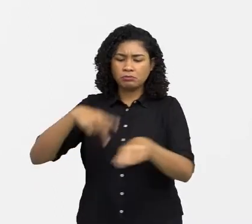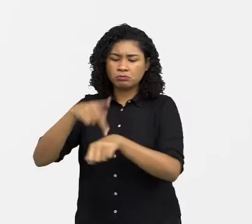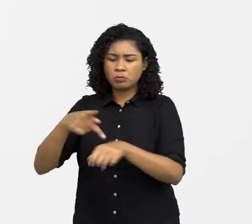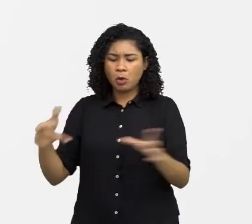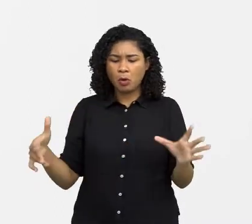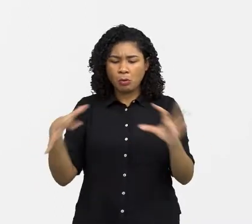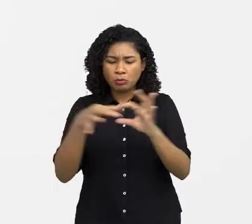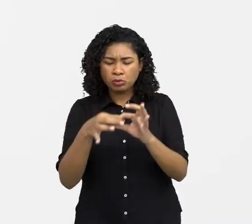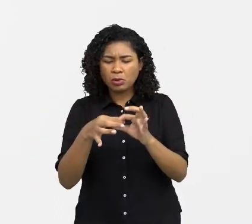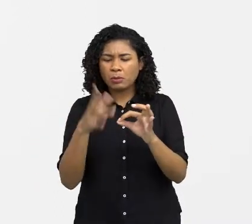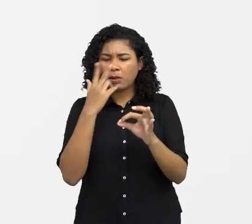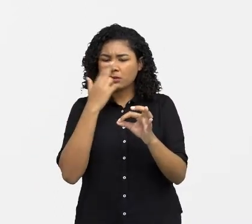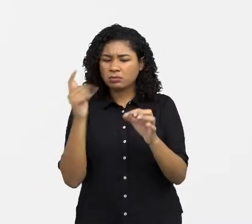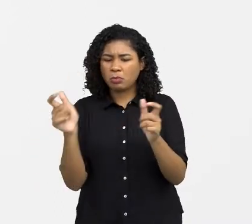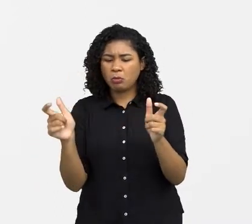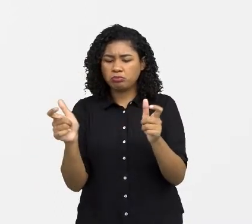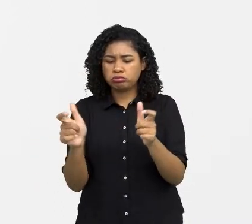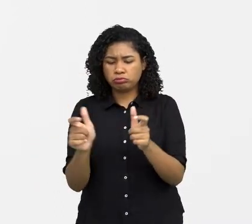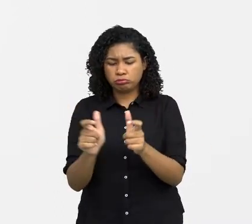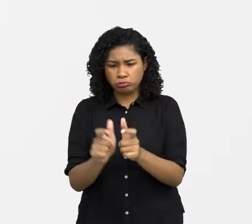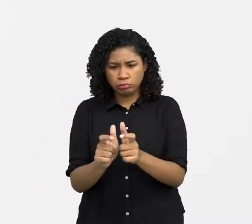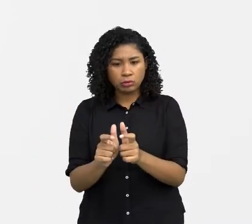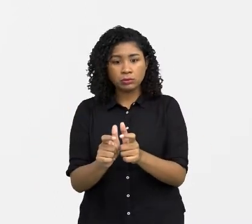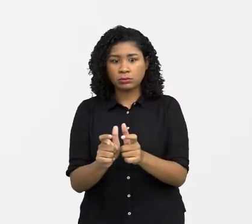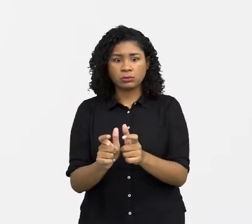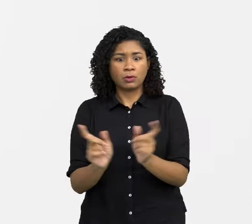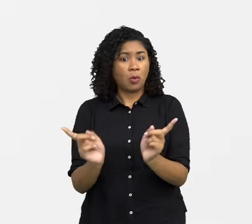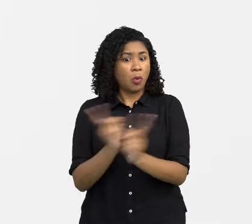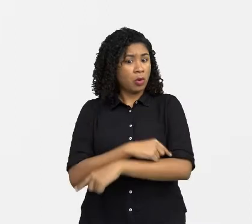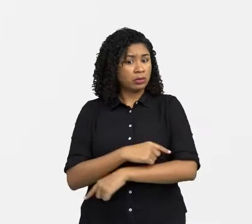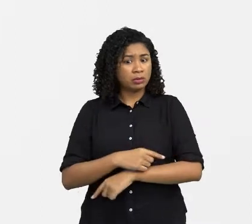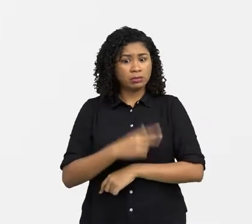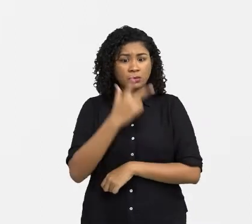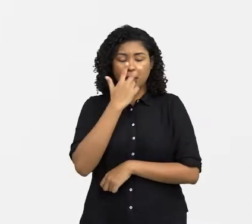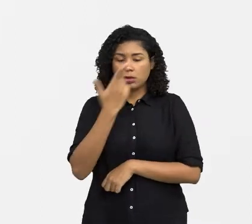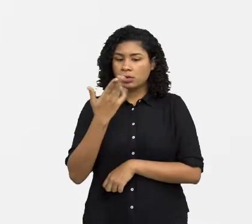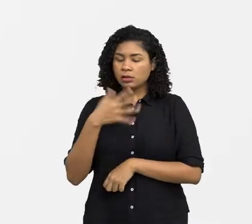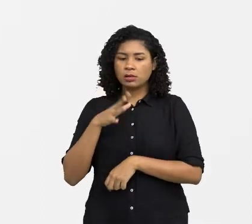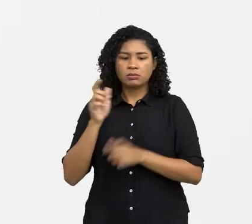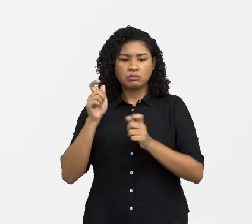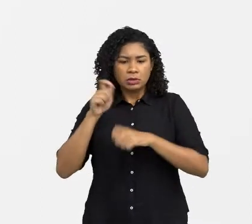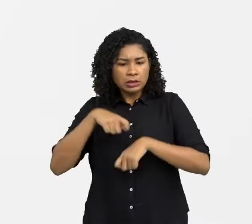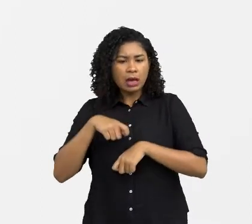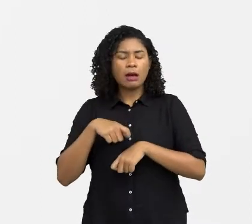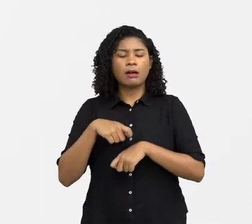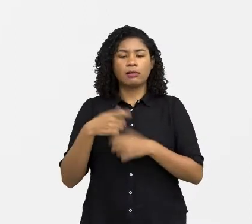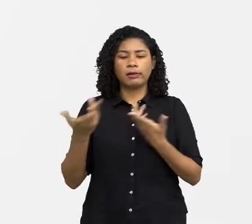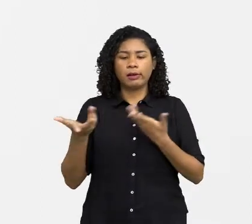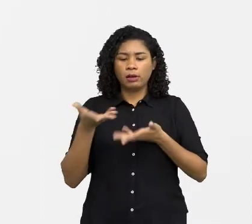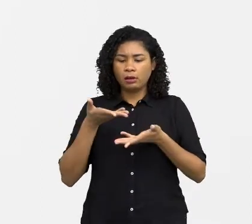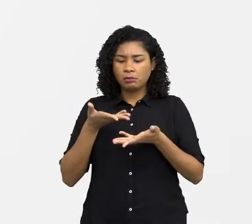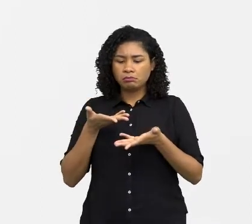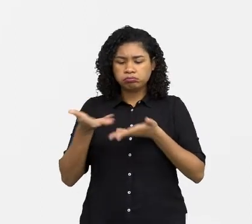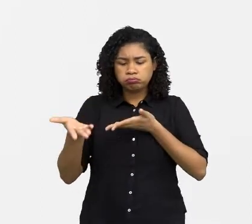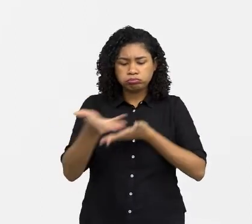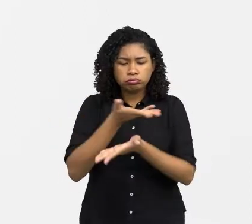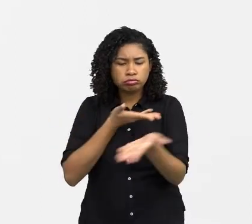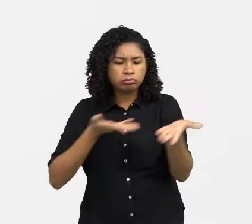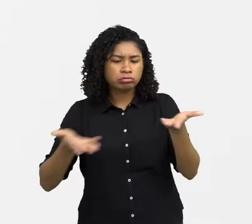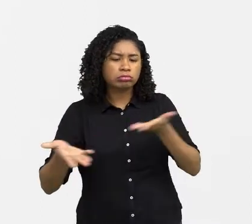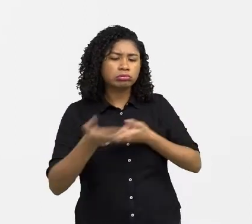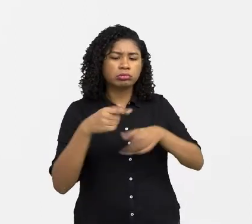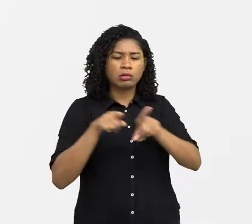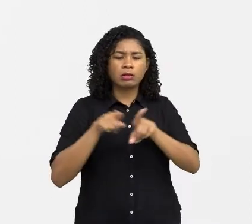países. Aconteceu exatamente o contrário, né? As redes de transportes permitem com que a gente circule de maneira muito